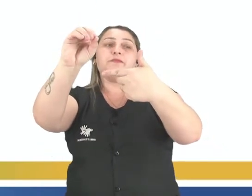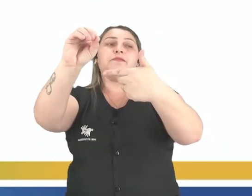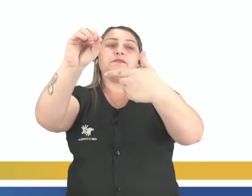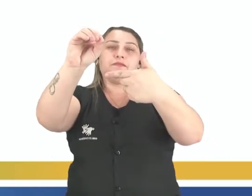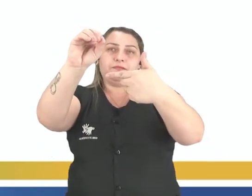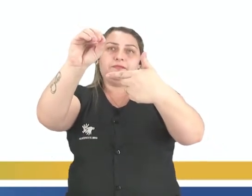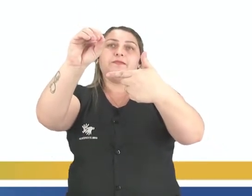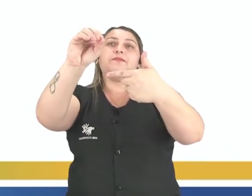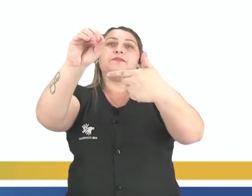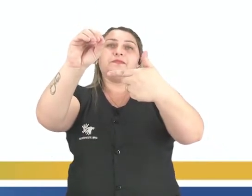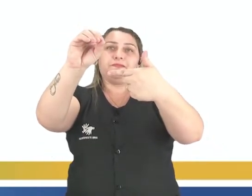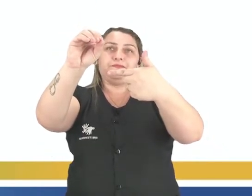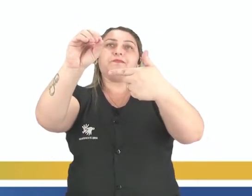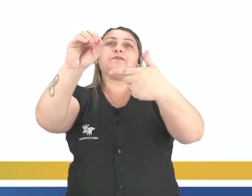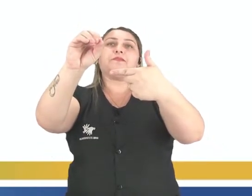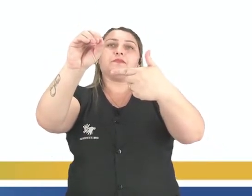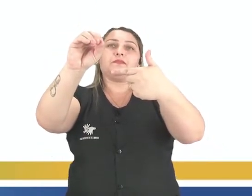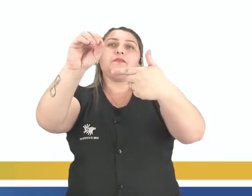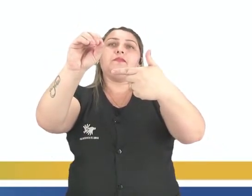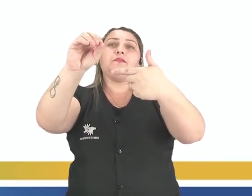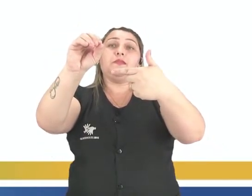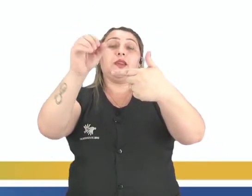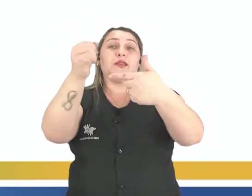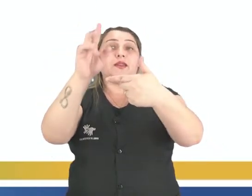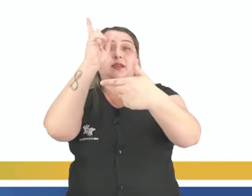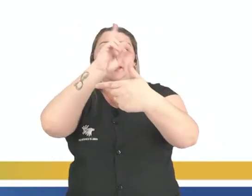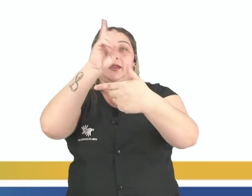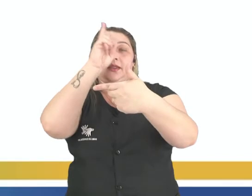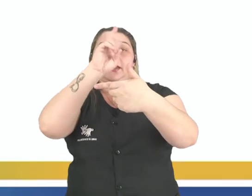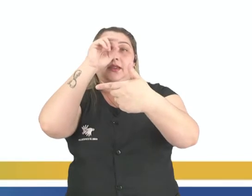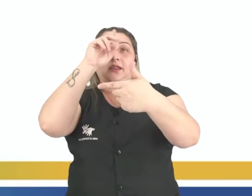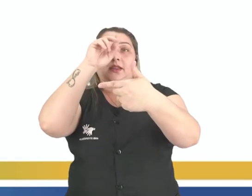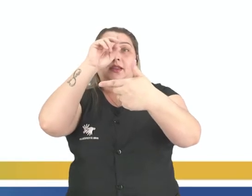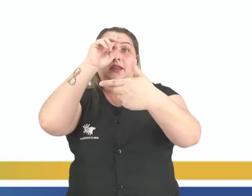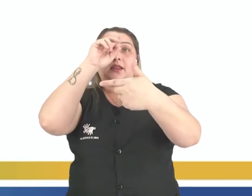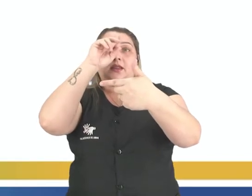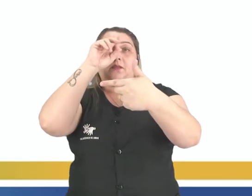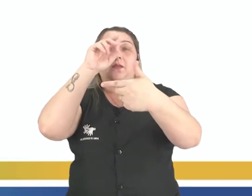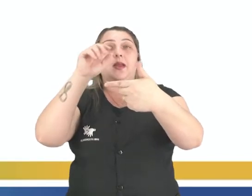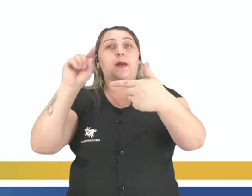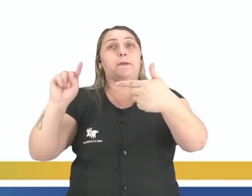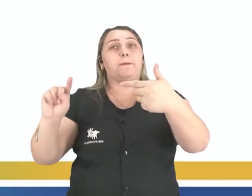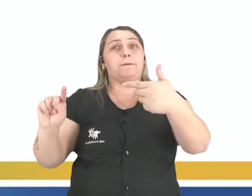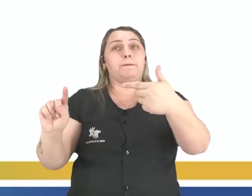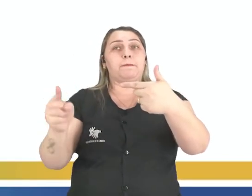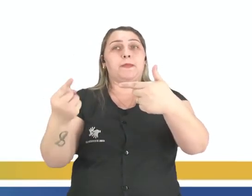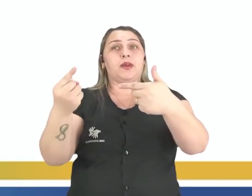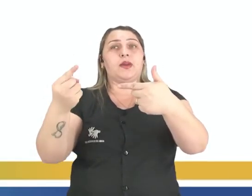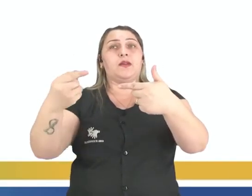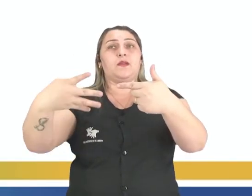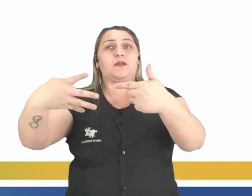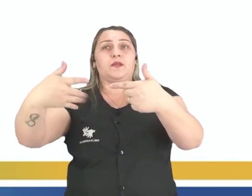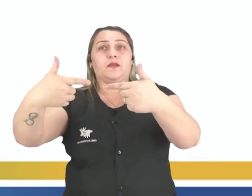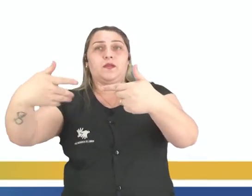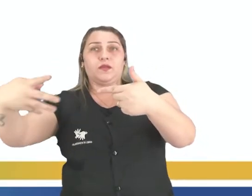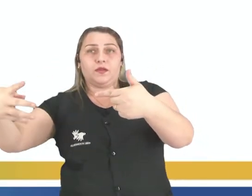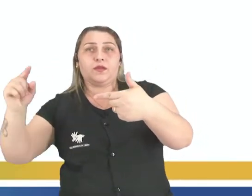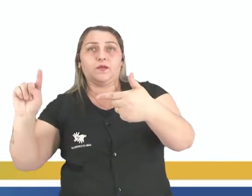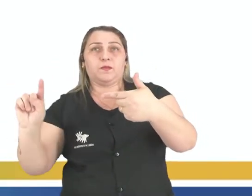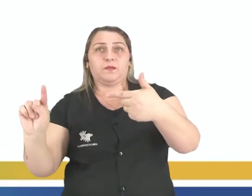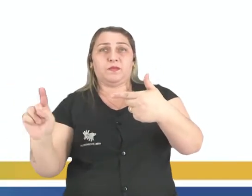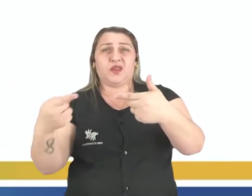Então, preste atenção, 2 elevado a 10, se você lembra de potenciação aí, é 1024. Então, 1 kilobyte